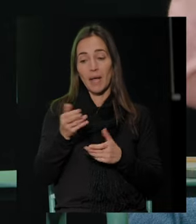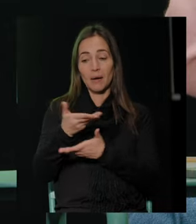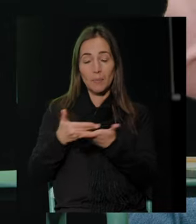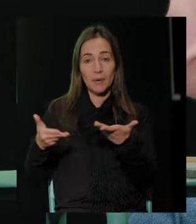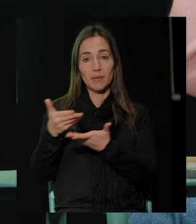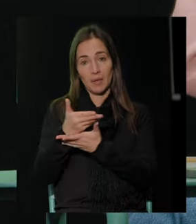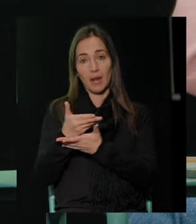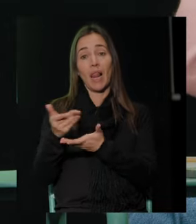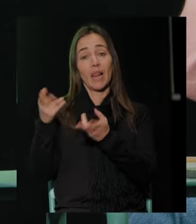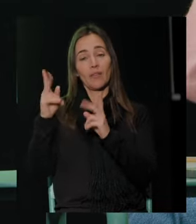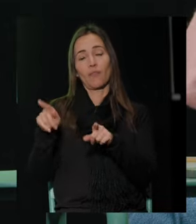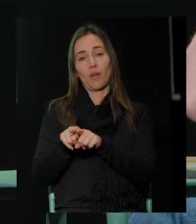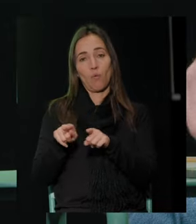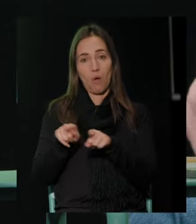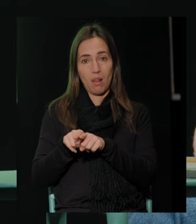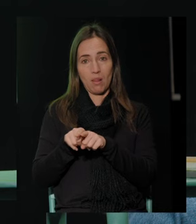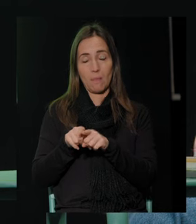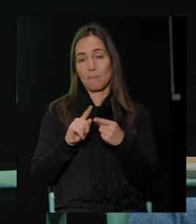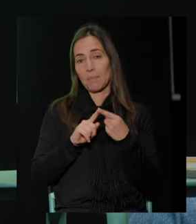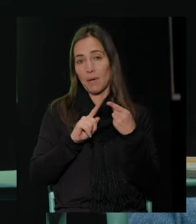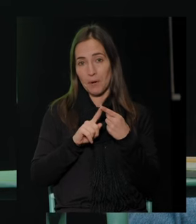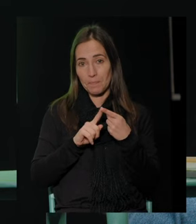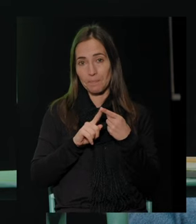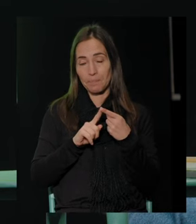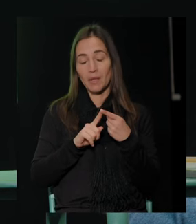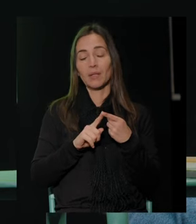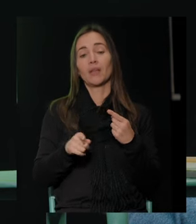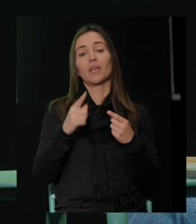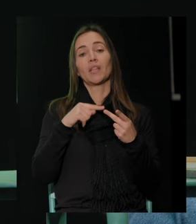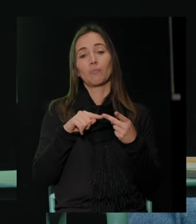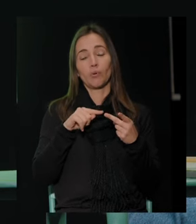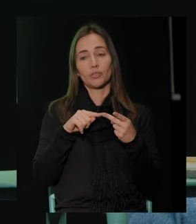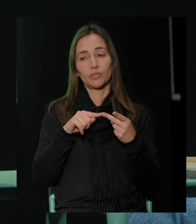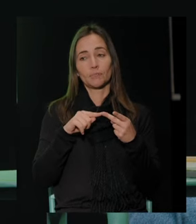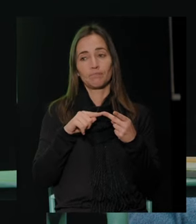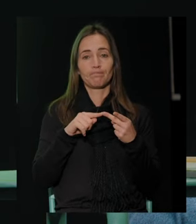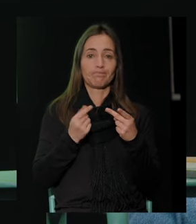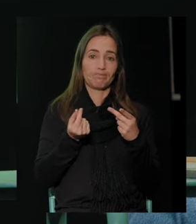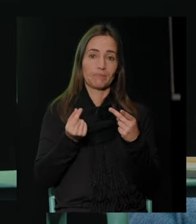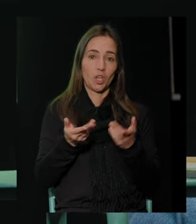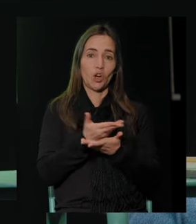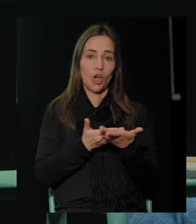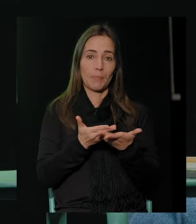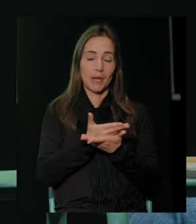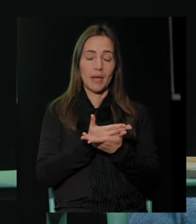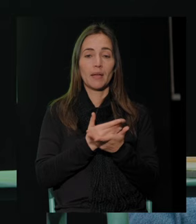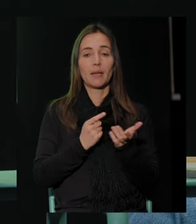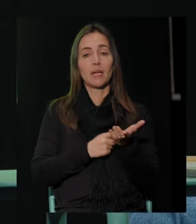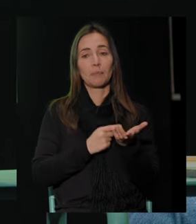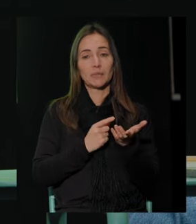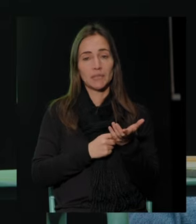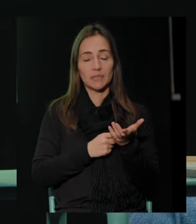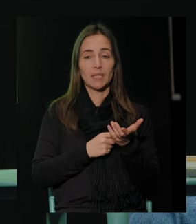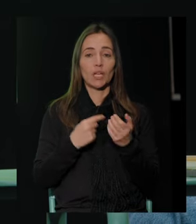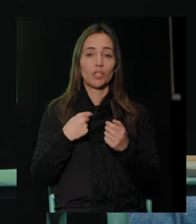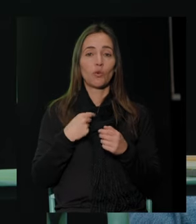não forem igualmente livres. Este é o primeiro ponto, não é? Depois há uma dimensão económica, que tem de haver, eu